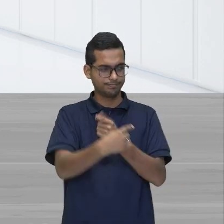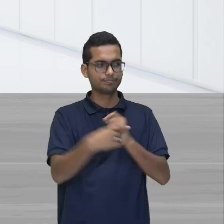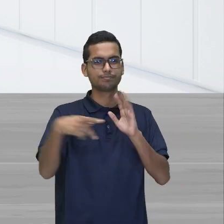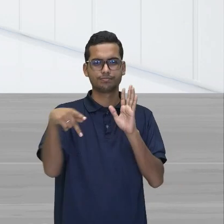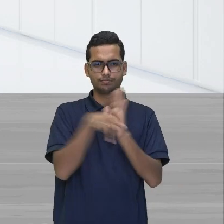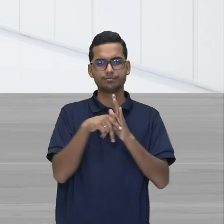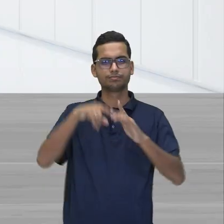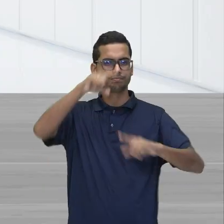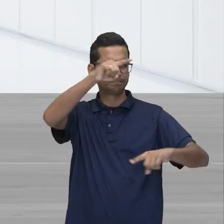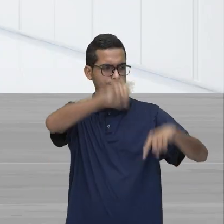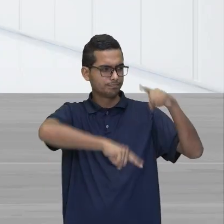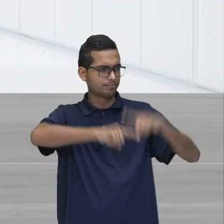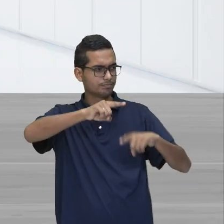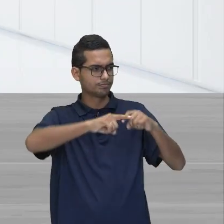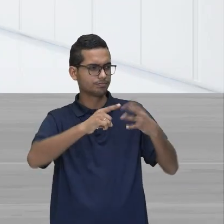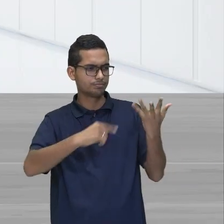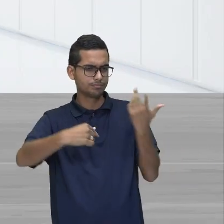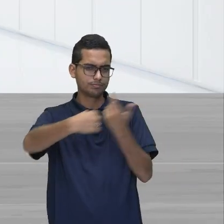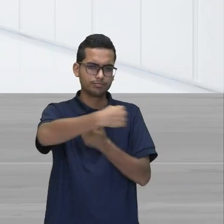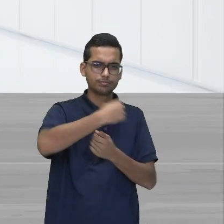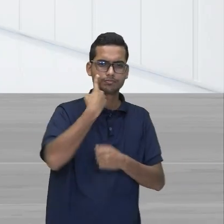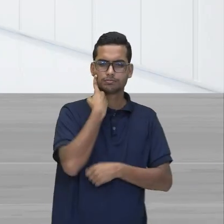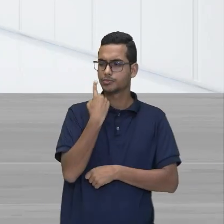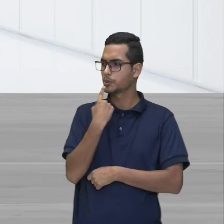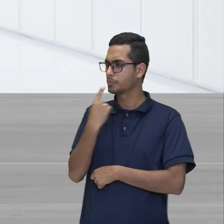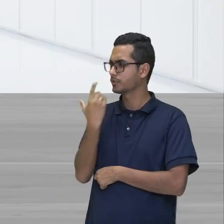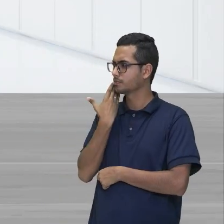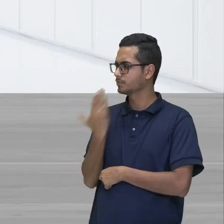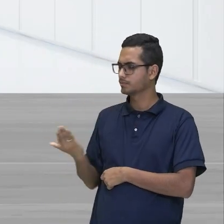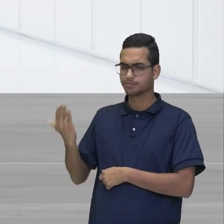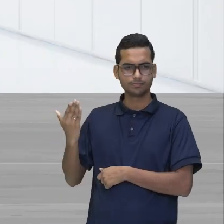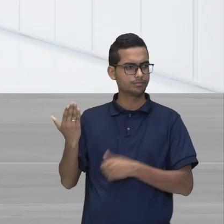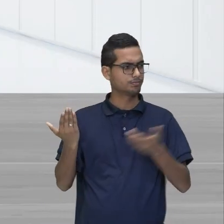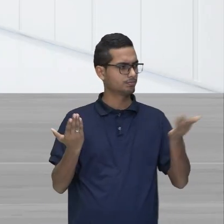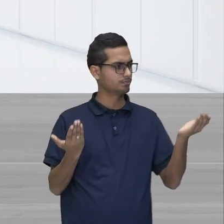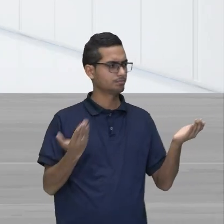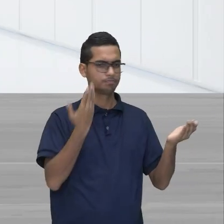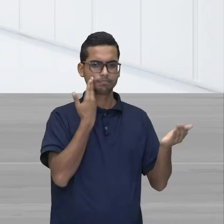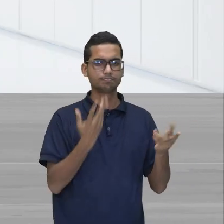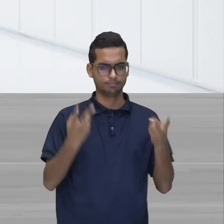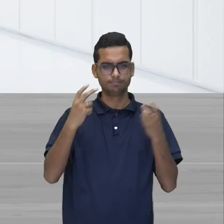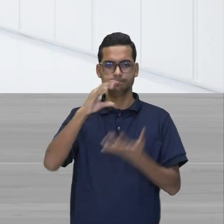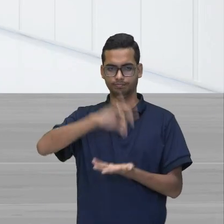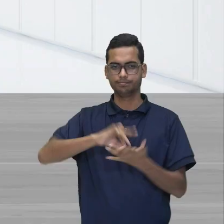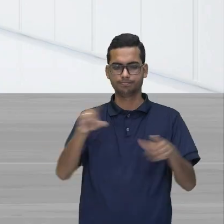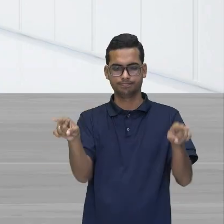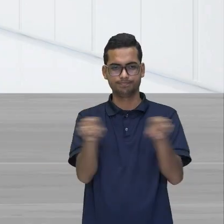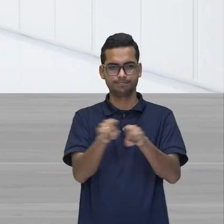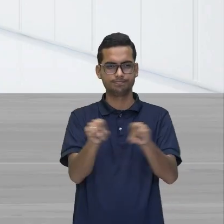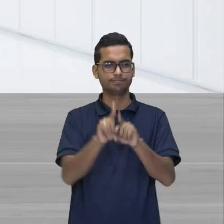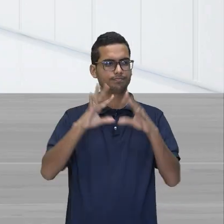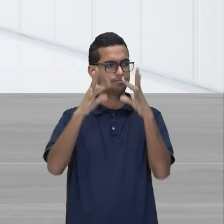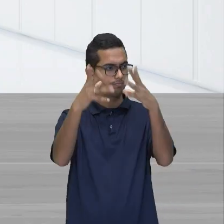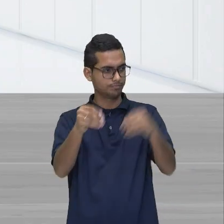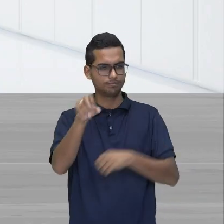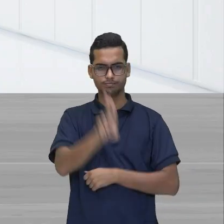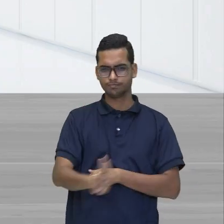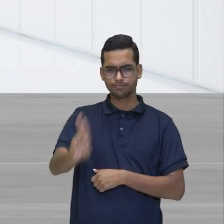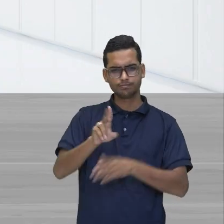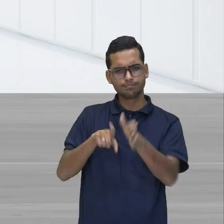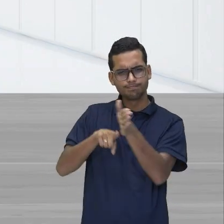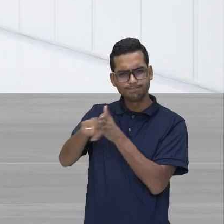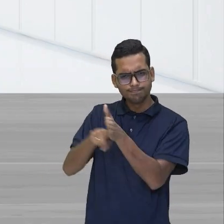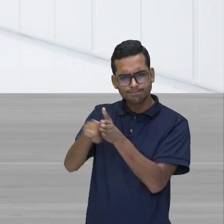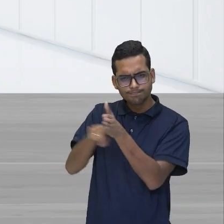equipamentos ao meu redor e que todos eles utilizam para a realização de